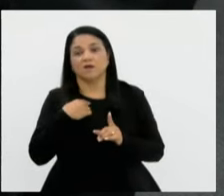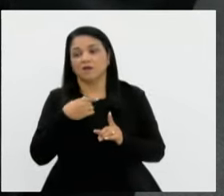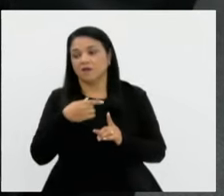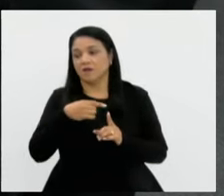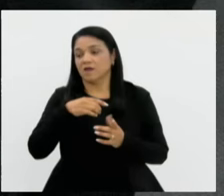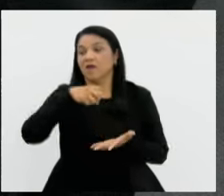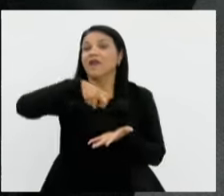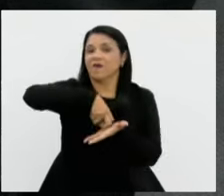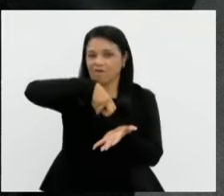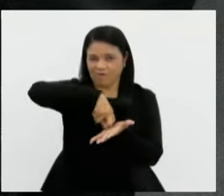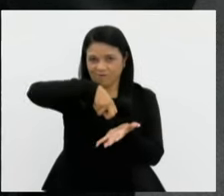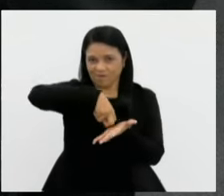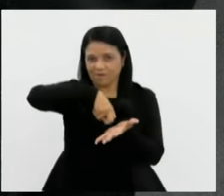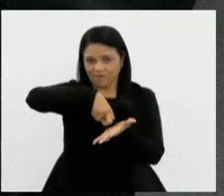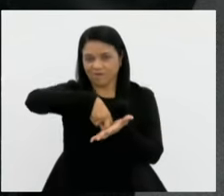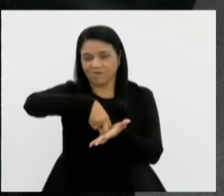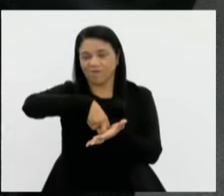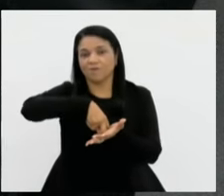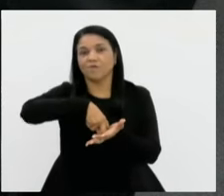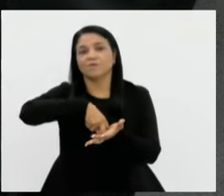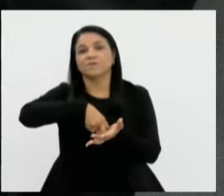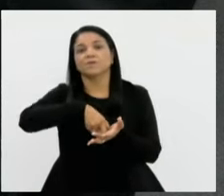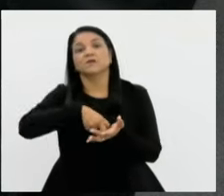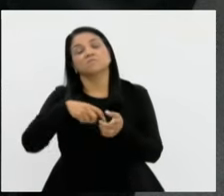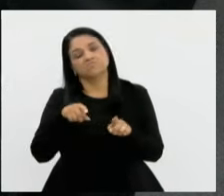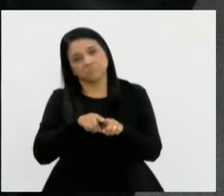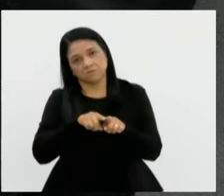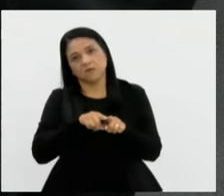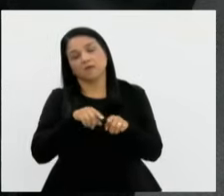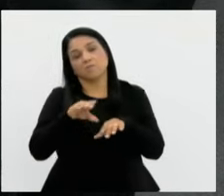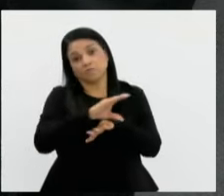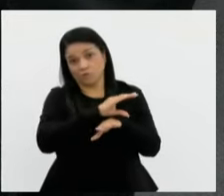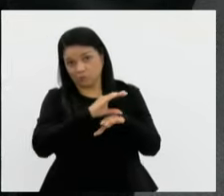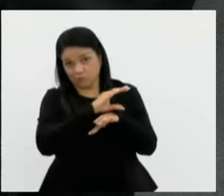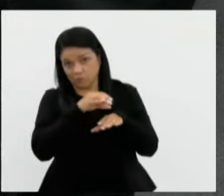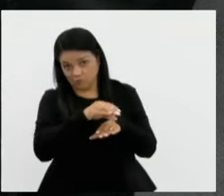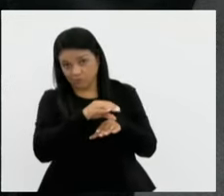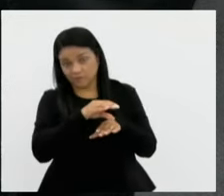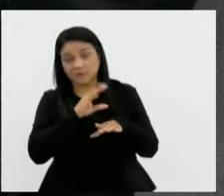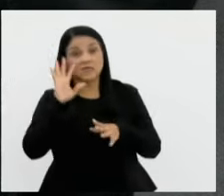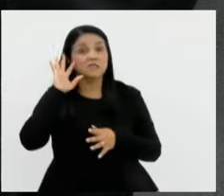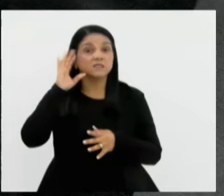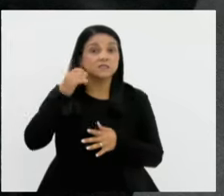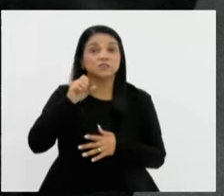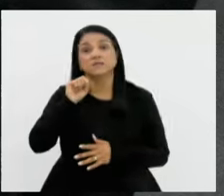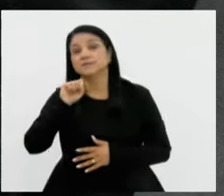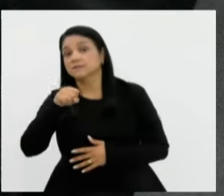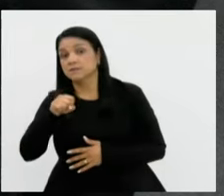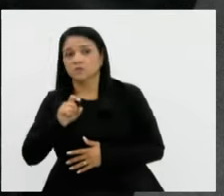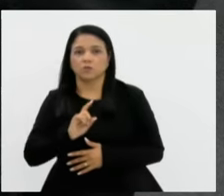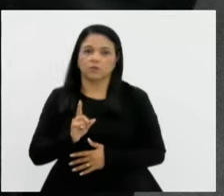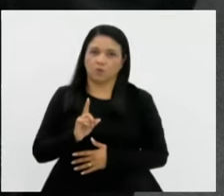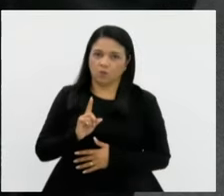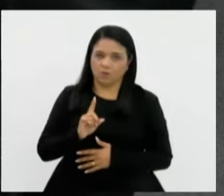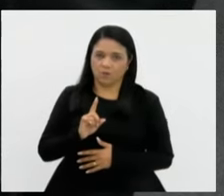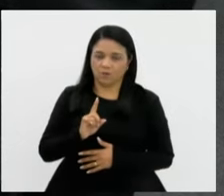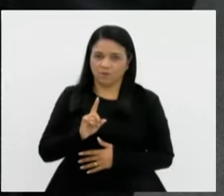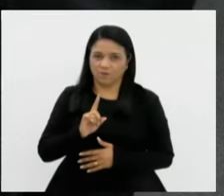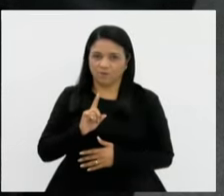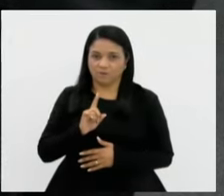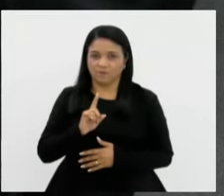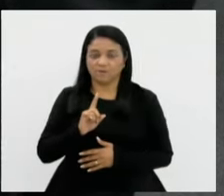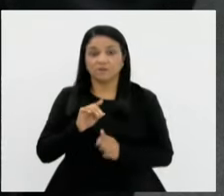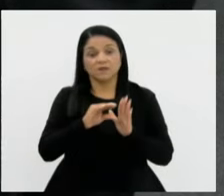o seu mandato, porque há previsão regimental e constitucional para isso, a questão é decidir sim ou não. Então, qualquer